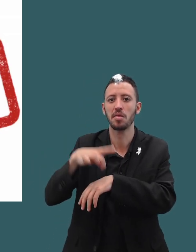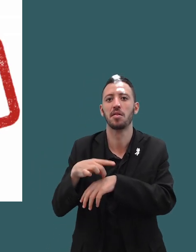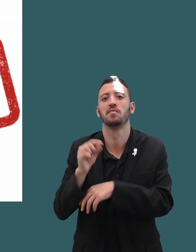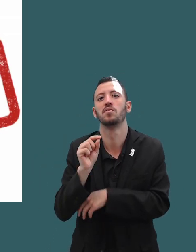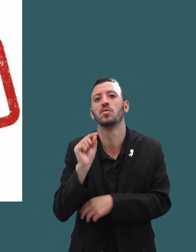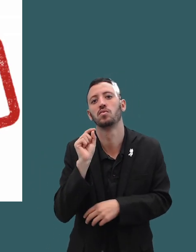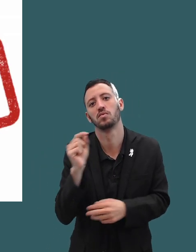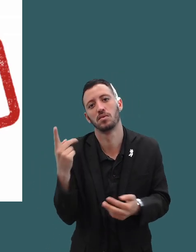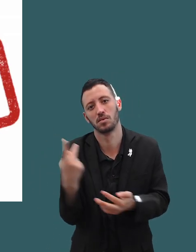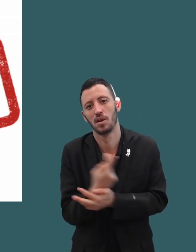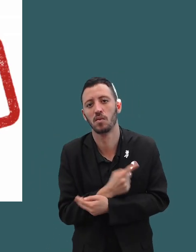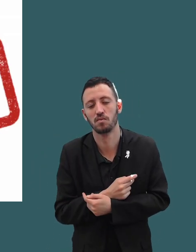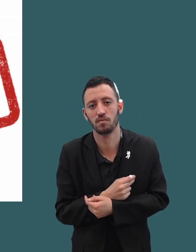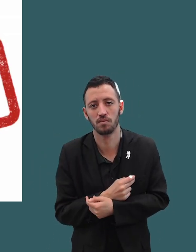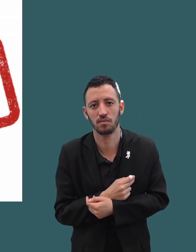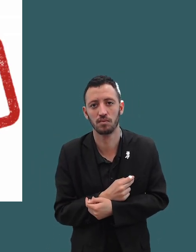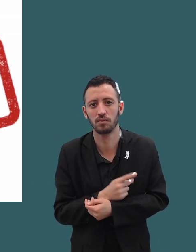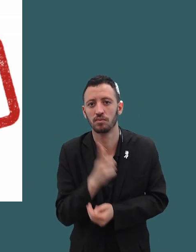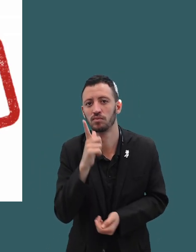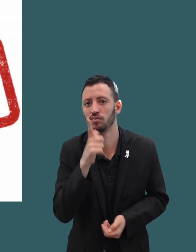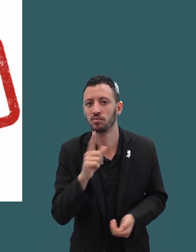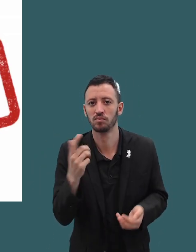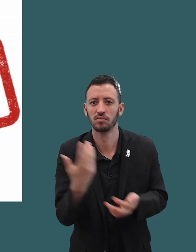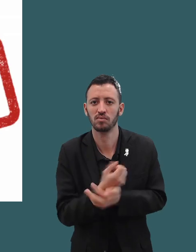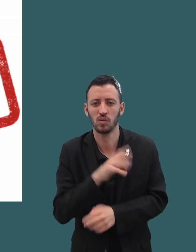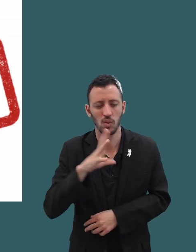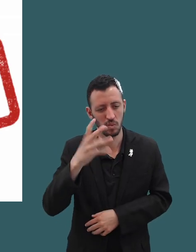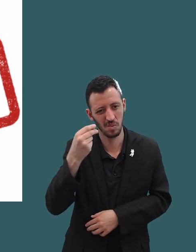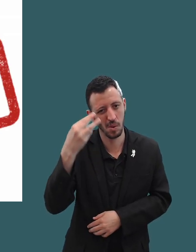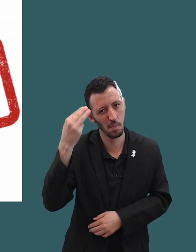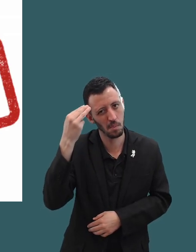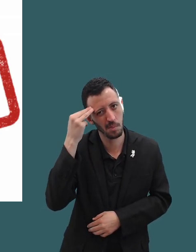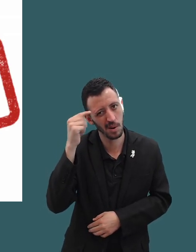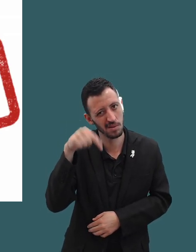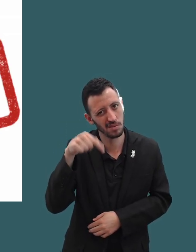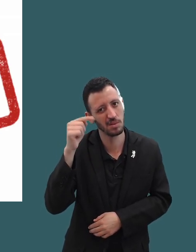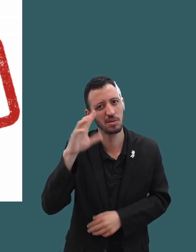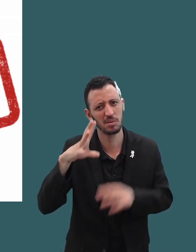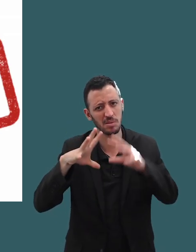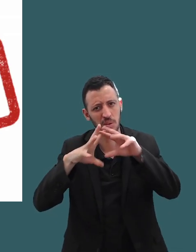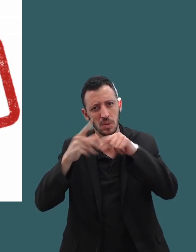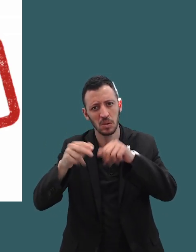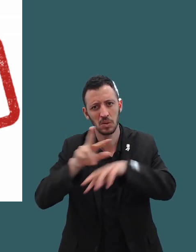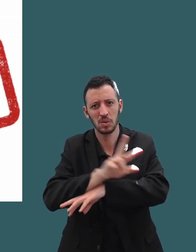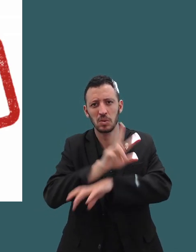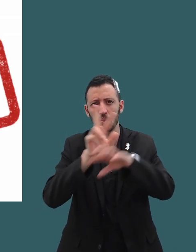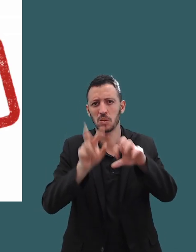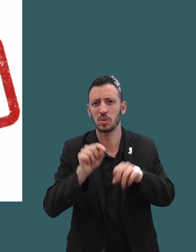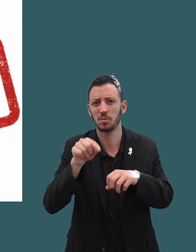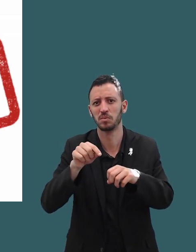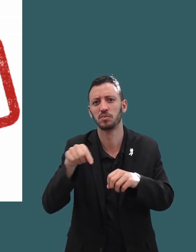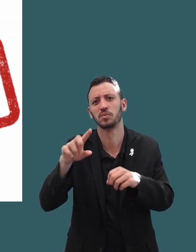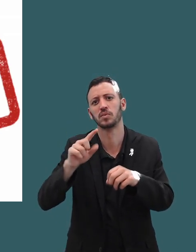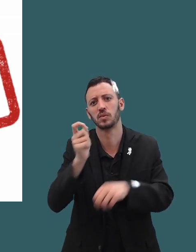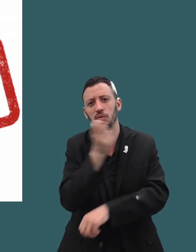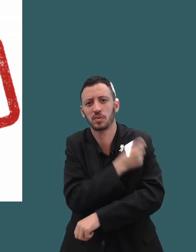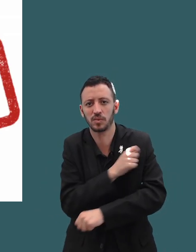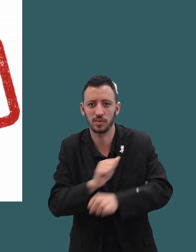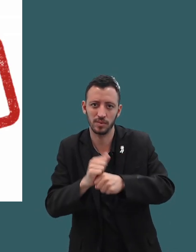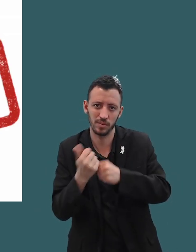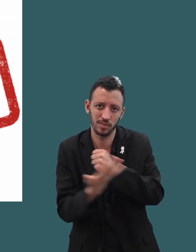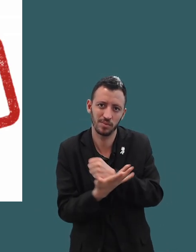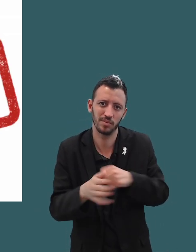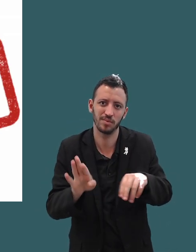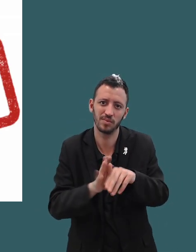aconteceu? Se recuperou toda a memória da desinformação sobre a vacina do Covid e voltaram as